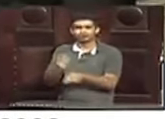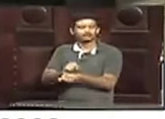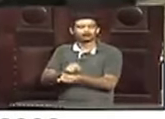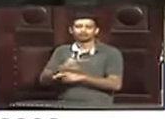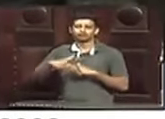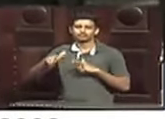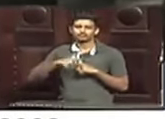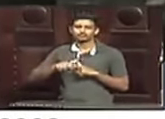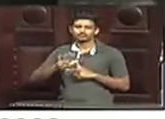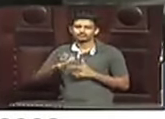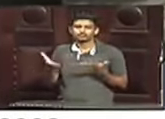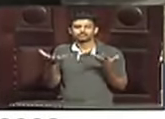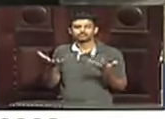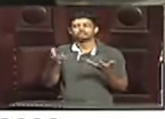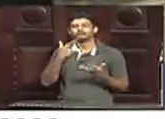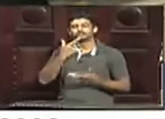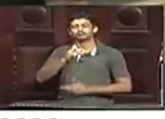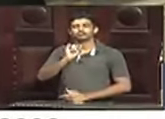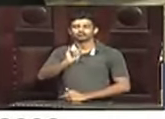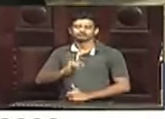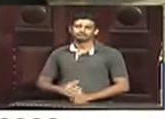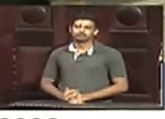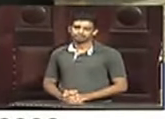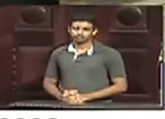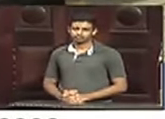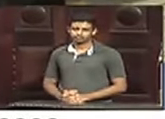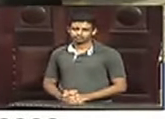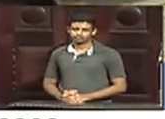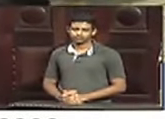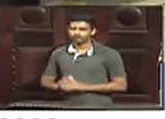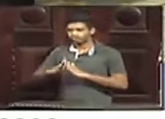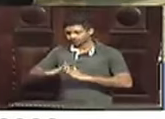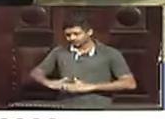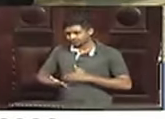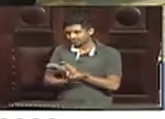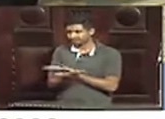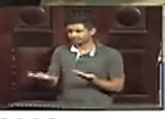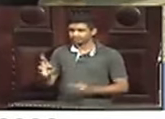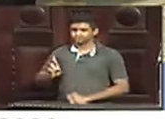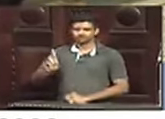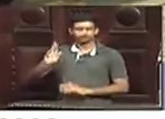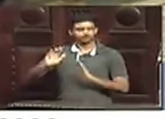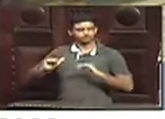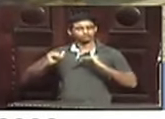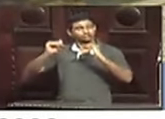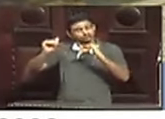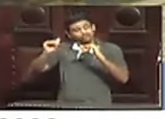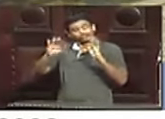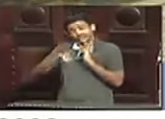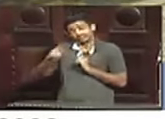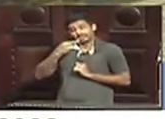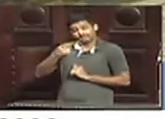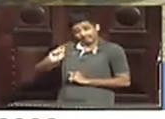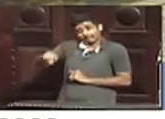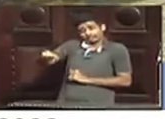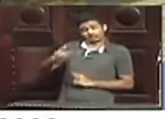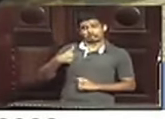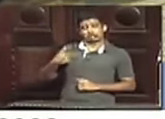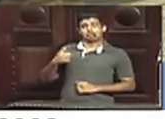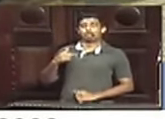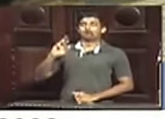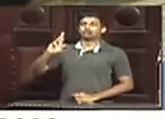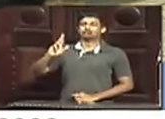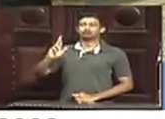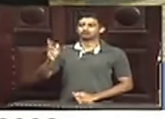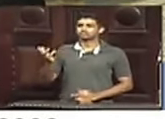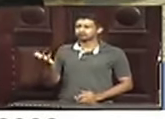falar diretamente para o general e para todos os responsáveis, que se dizem responsáveis pela segurança